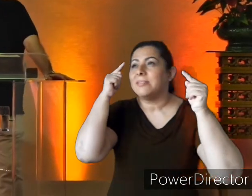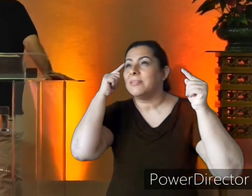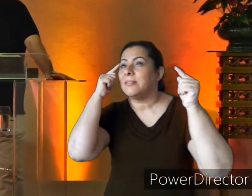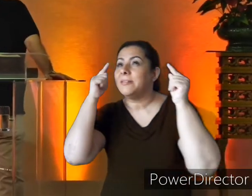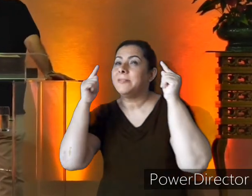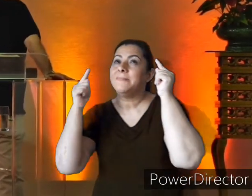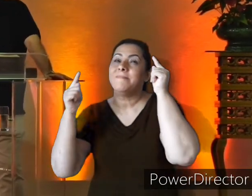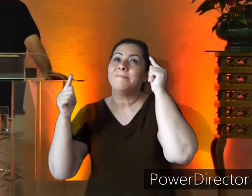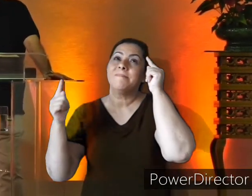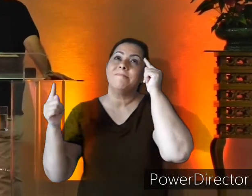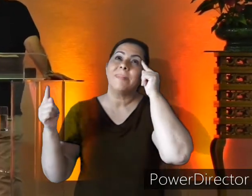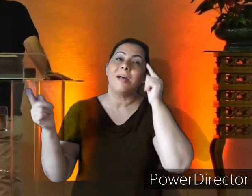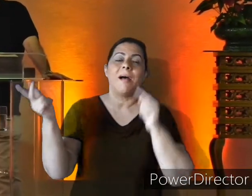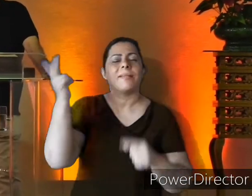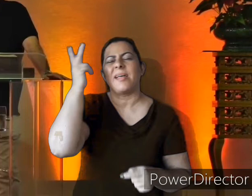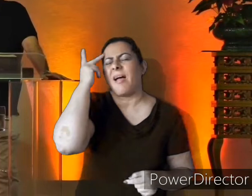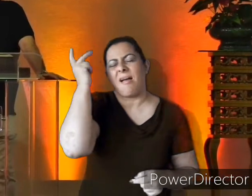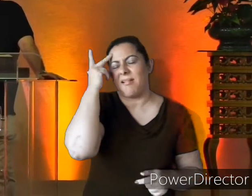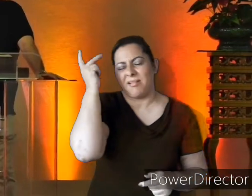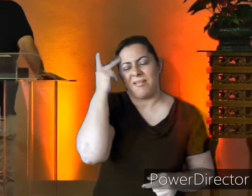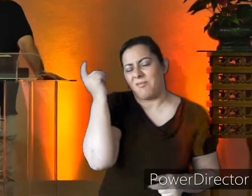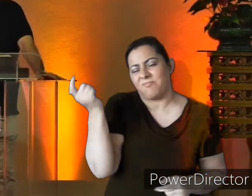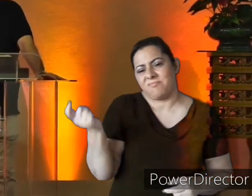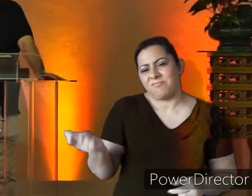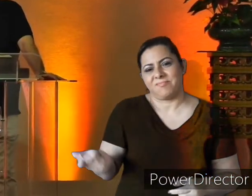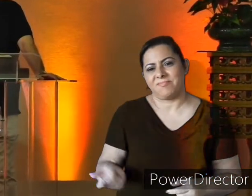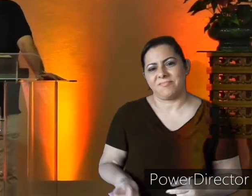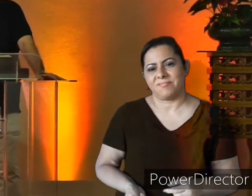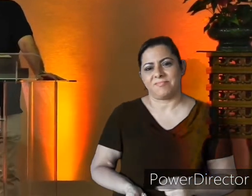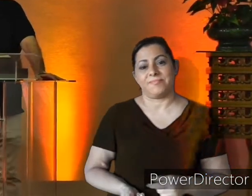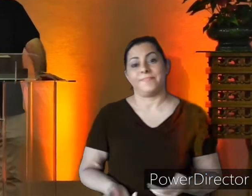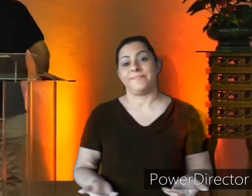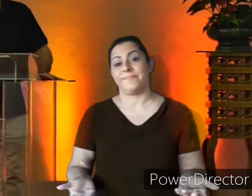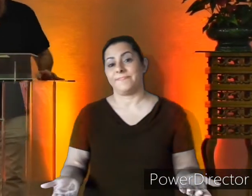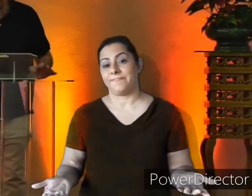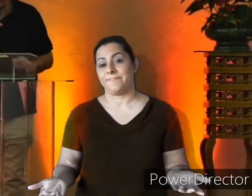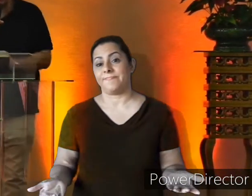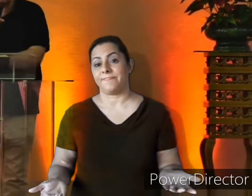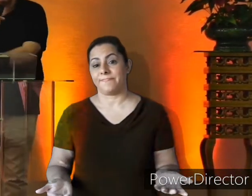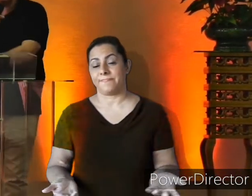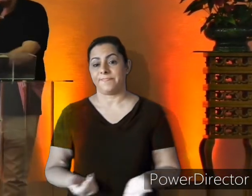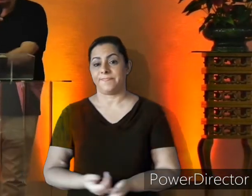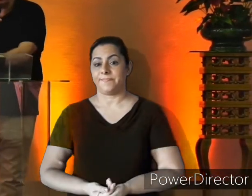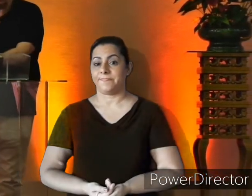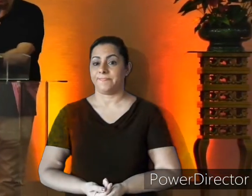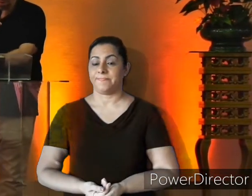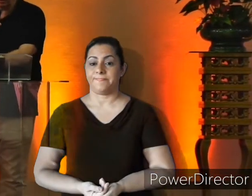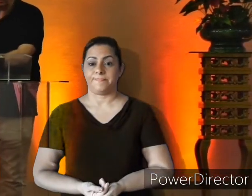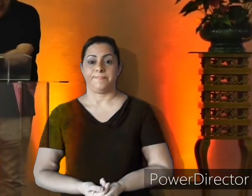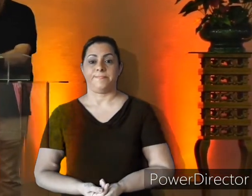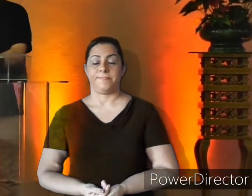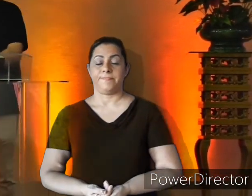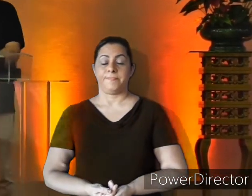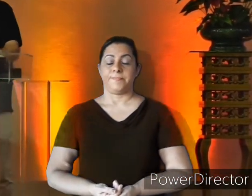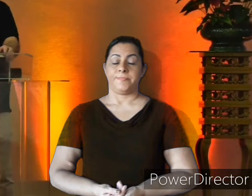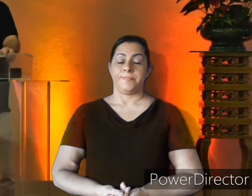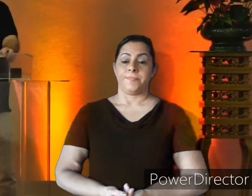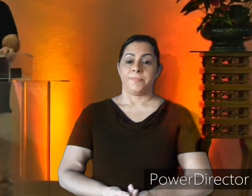E vamos orar para que você possa também se levantar nesse momento